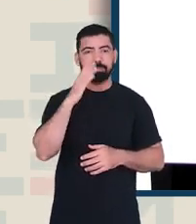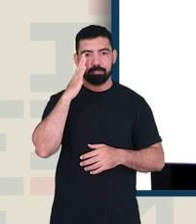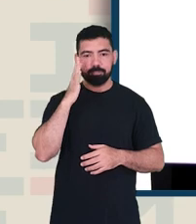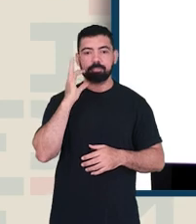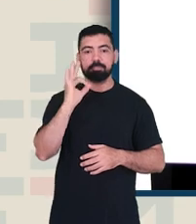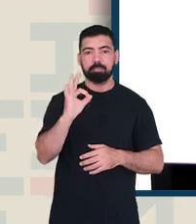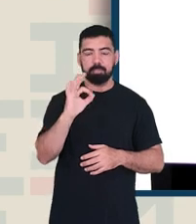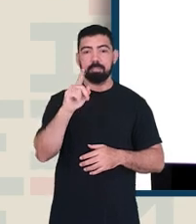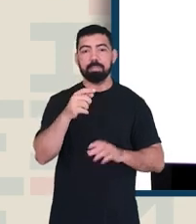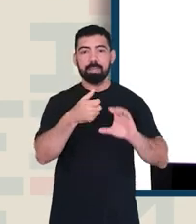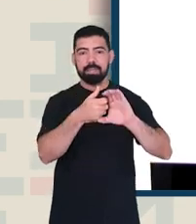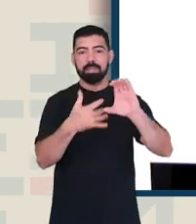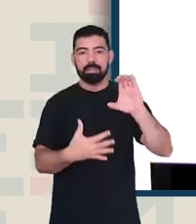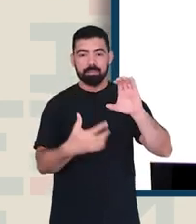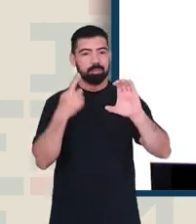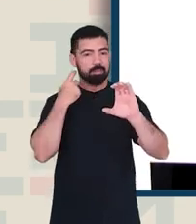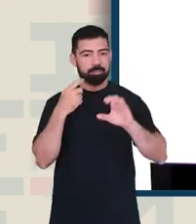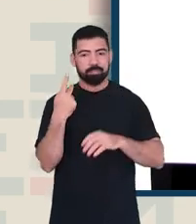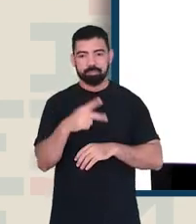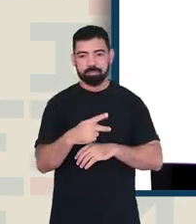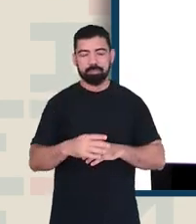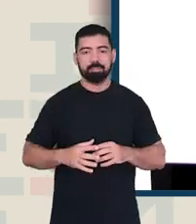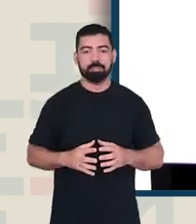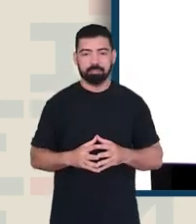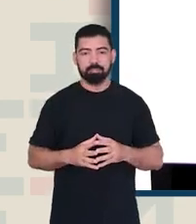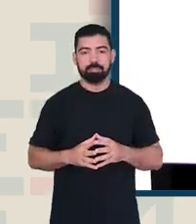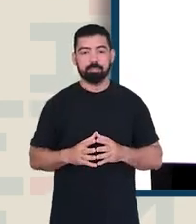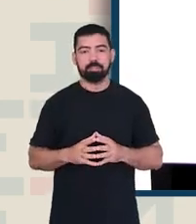concentrando na característica sonora.